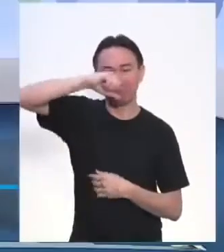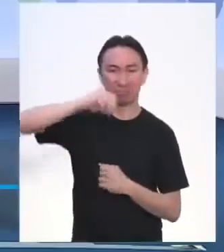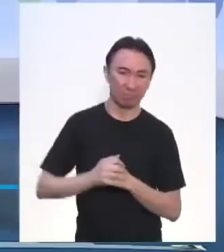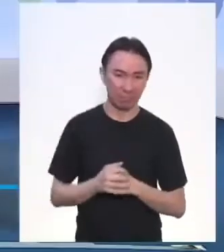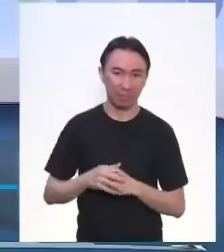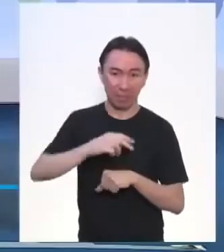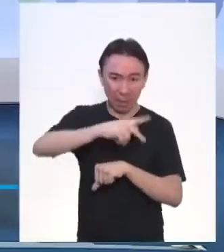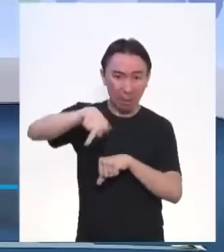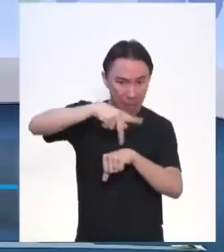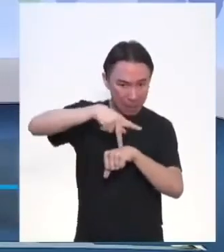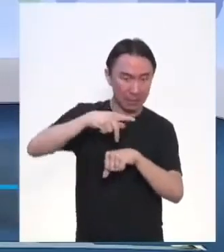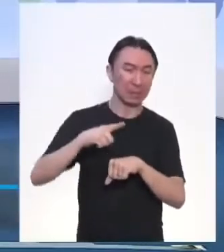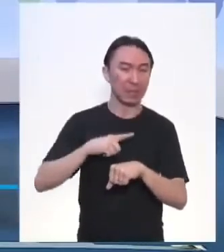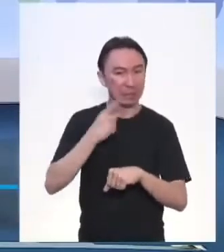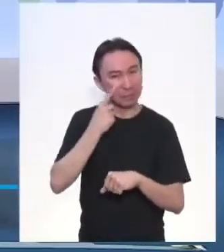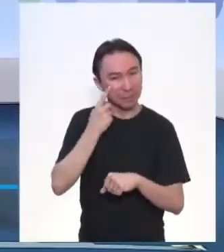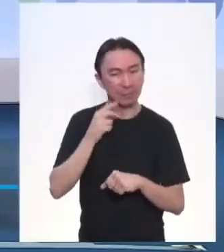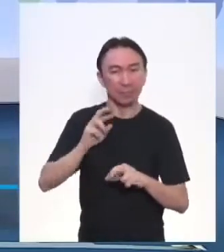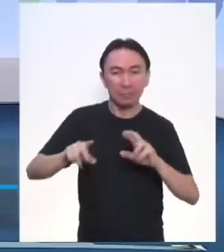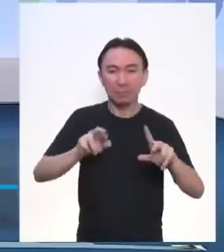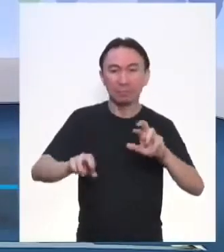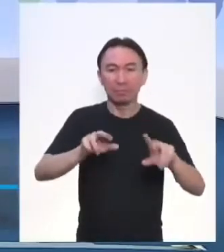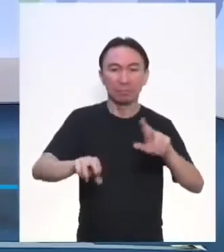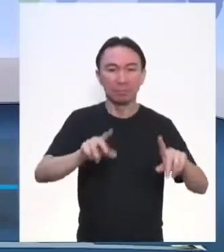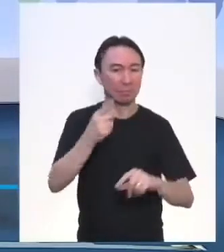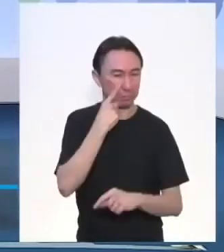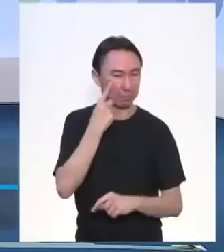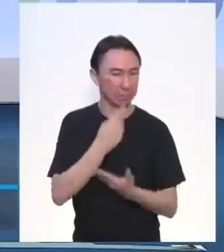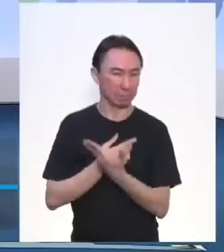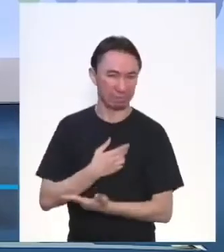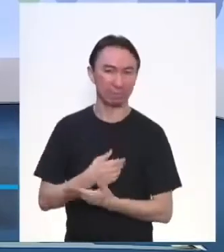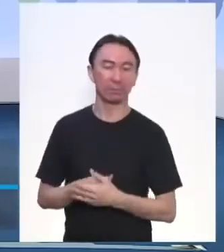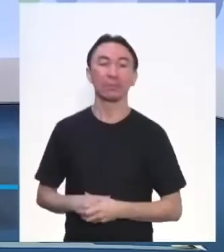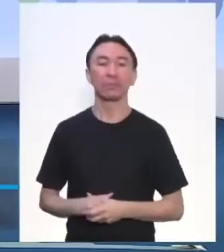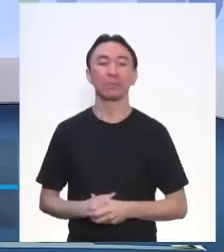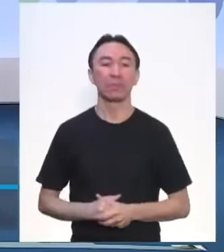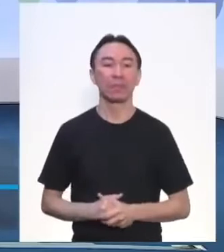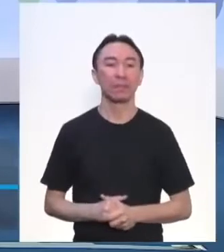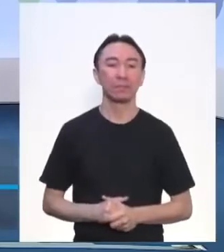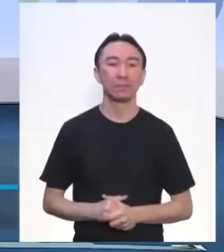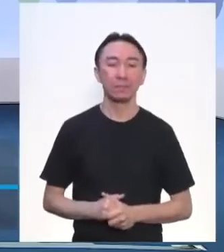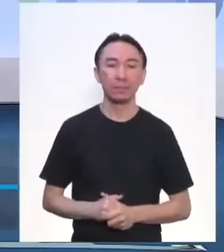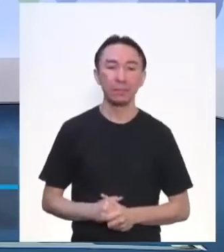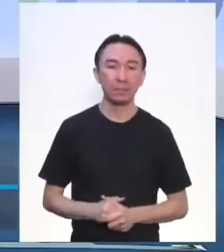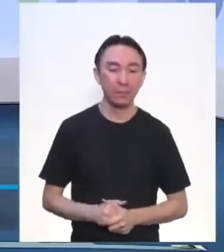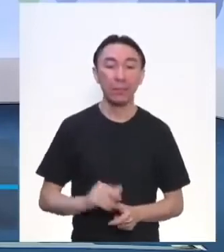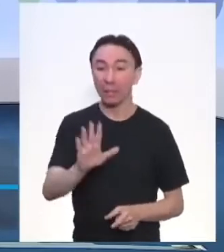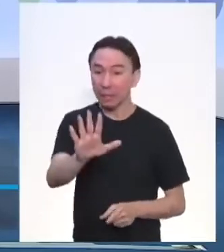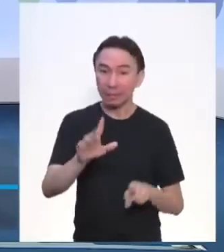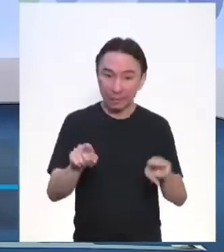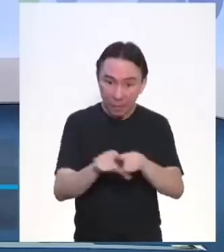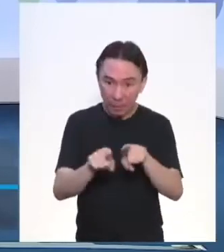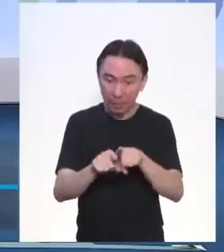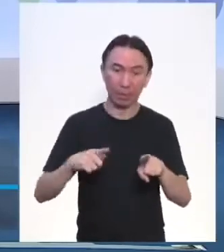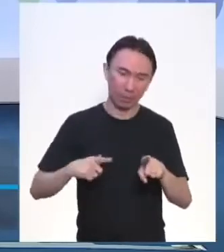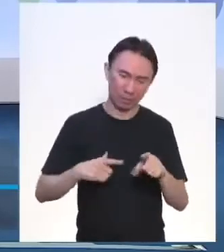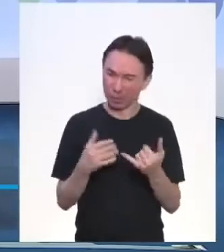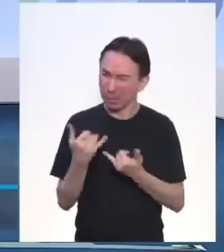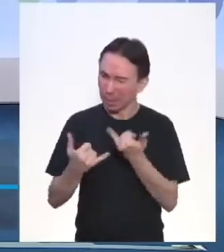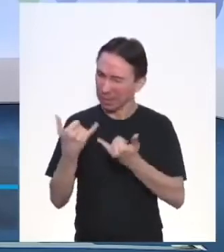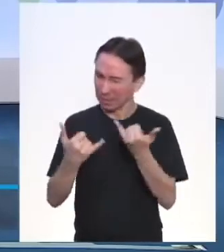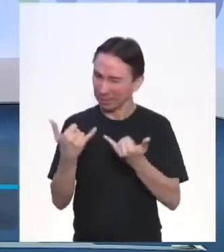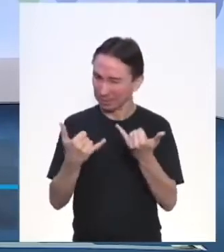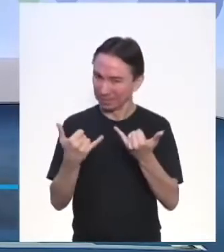aí na sequência. Quais são os países? Aí, eu tenho aqui uma brincadeirinha para fazer com vocês. Eu